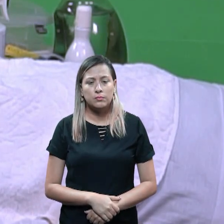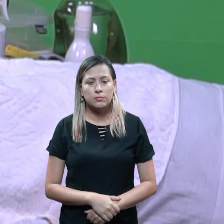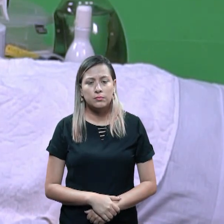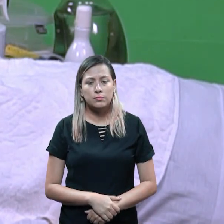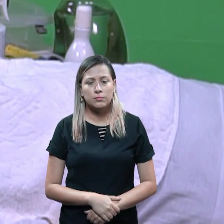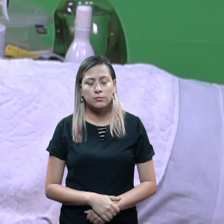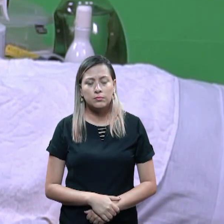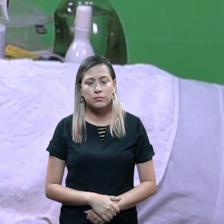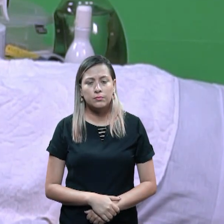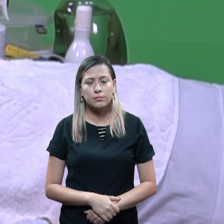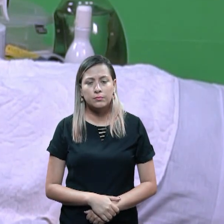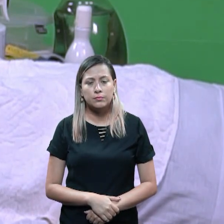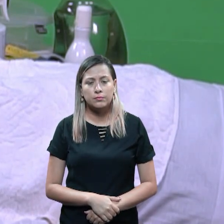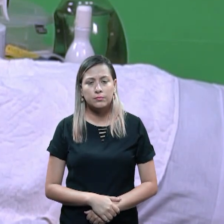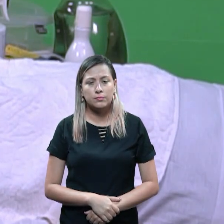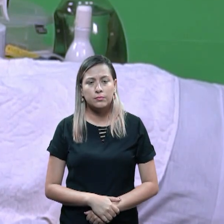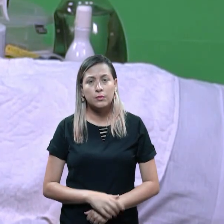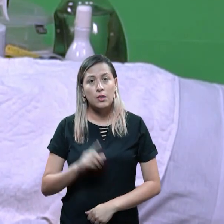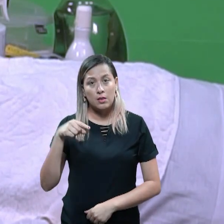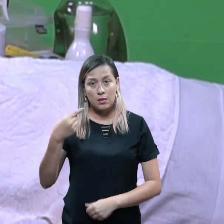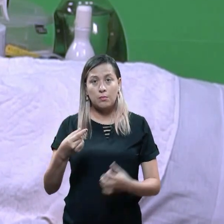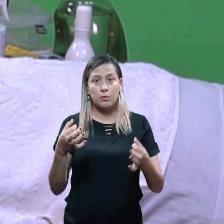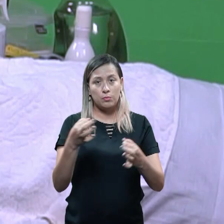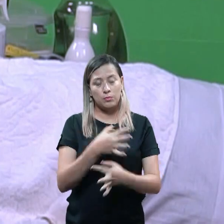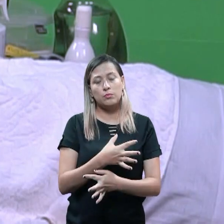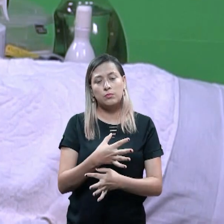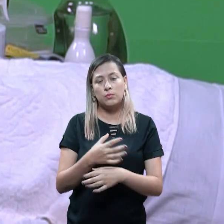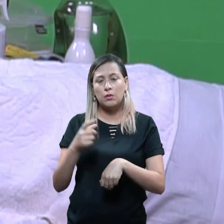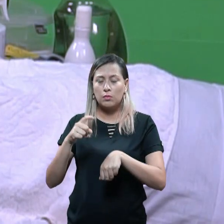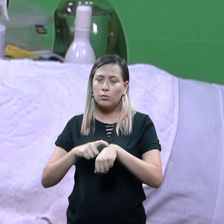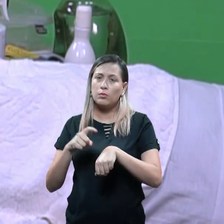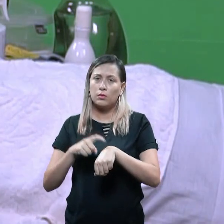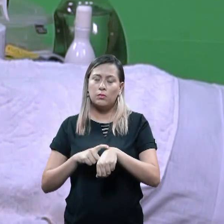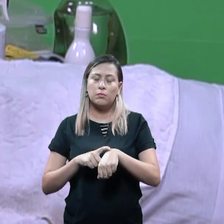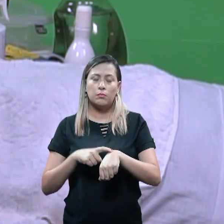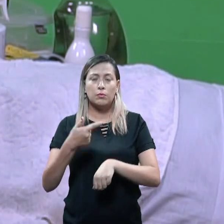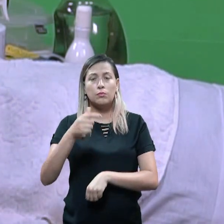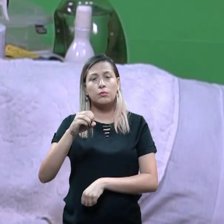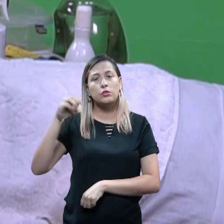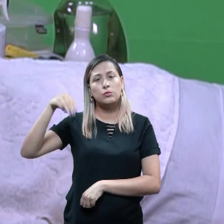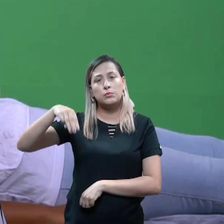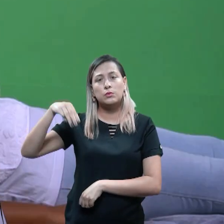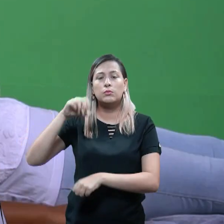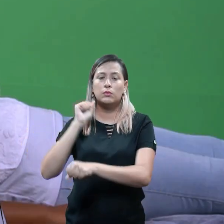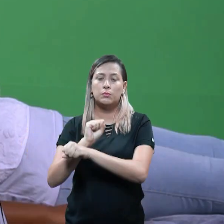mede o tempo, no máximo 20 minutos, tá?